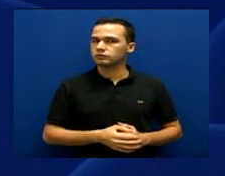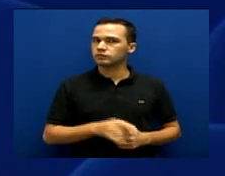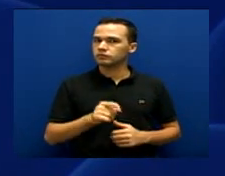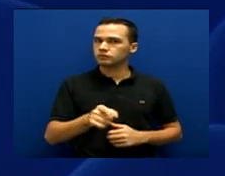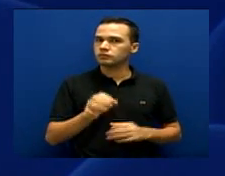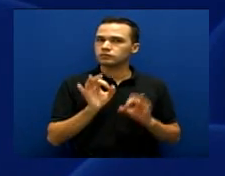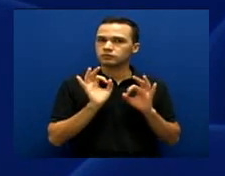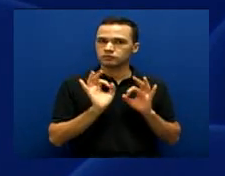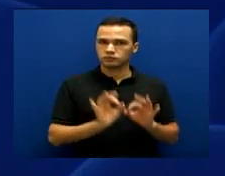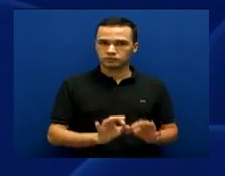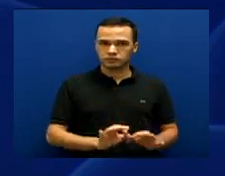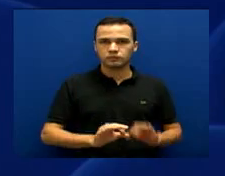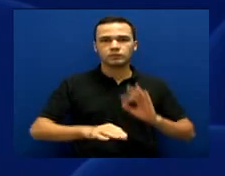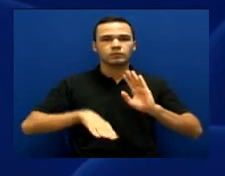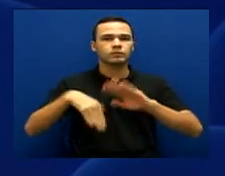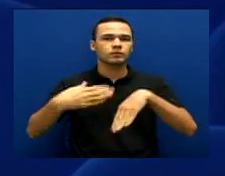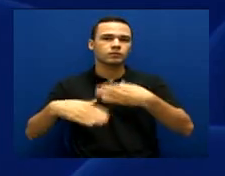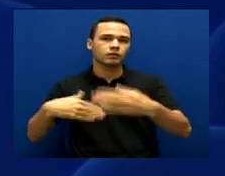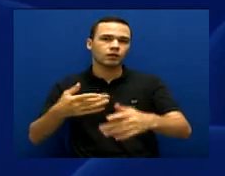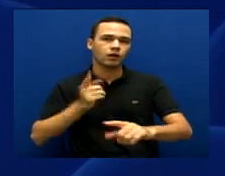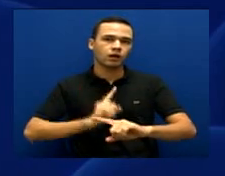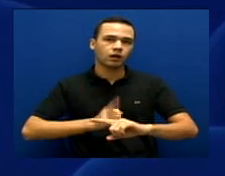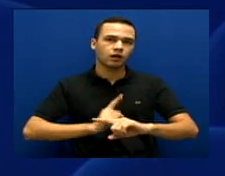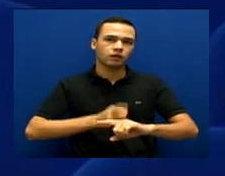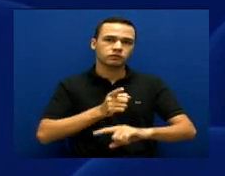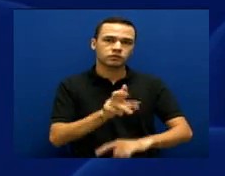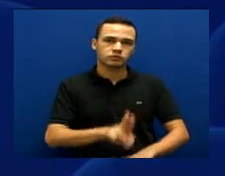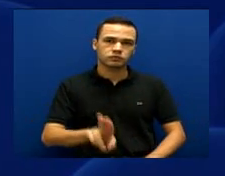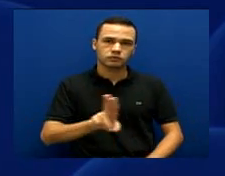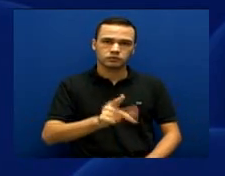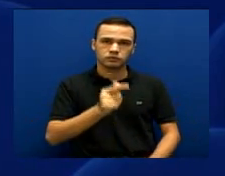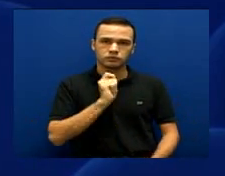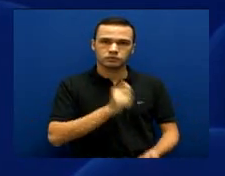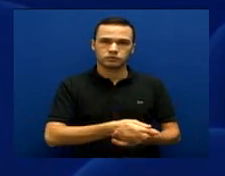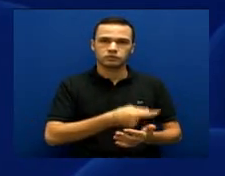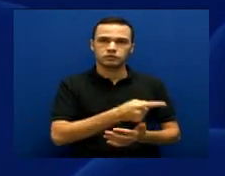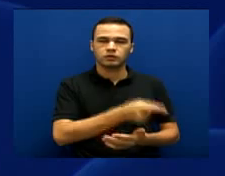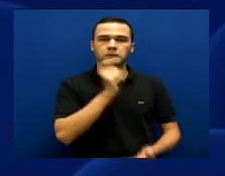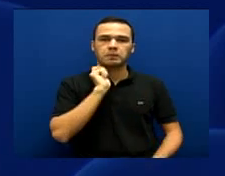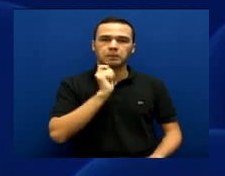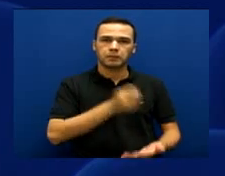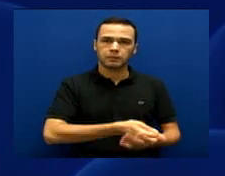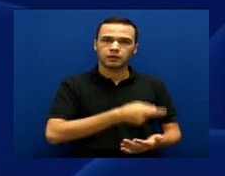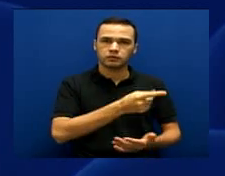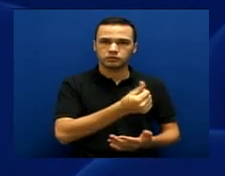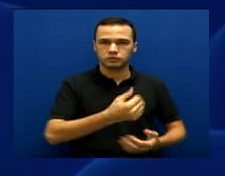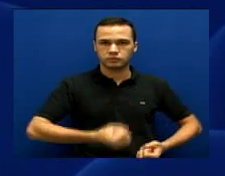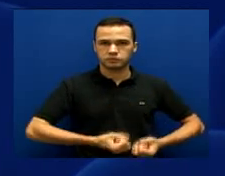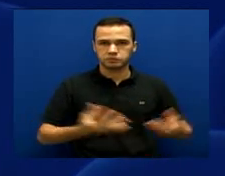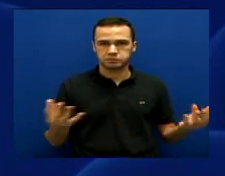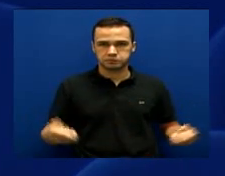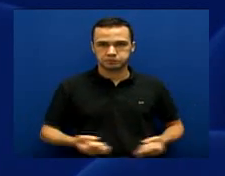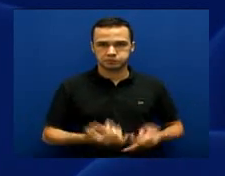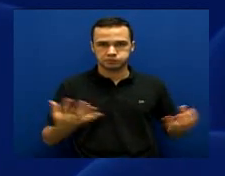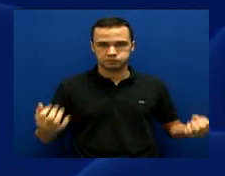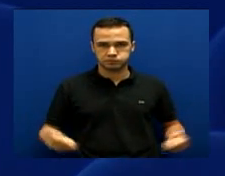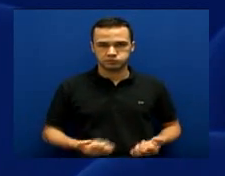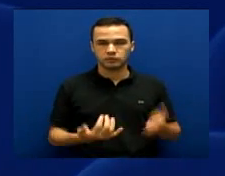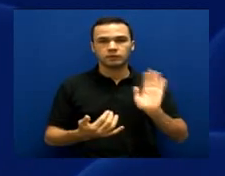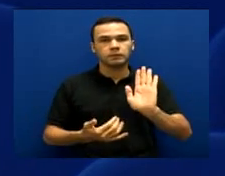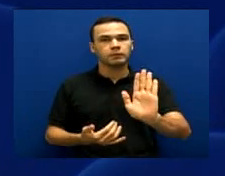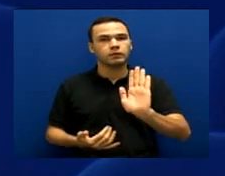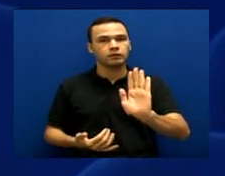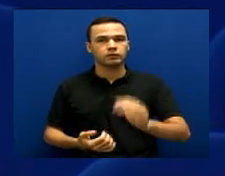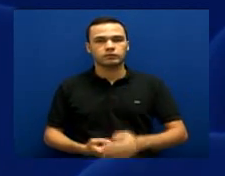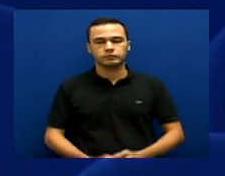a justificá-la mais na frente porque isso está usando essa dotação pra pagar essa despesa mas até agora